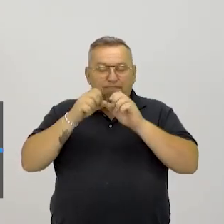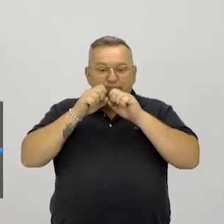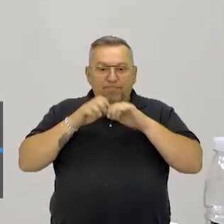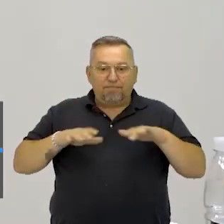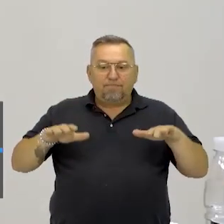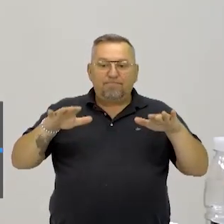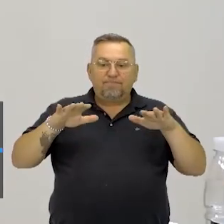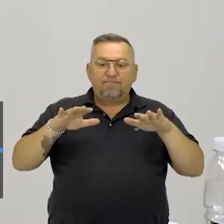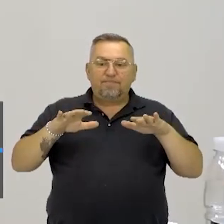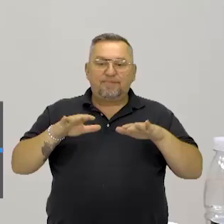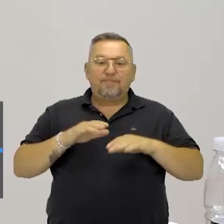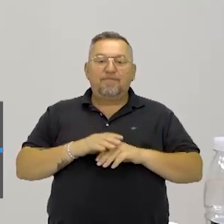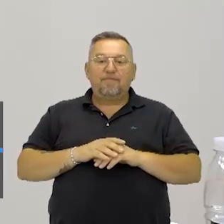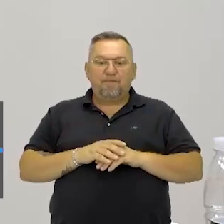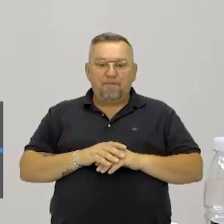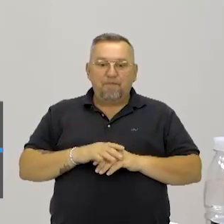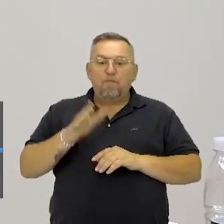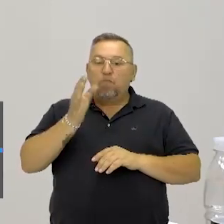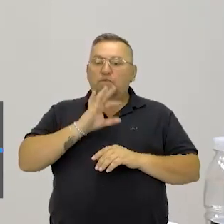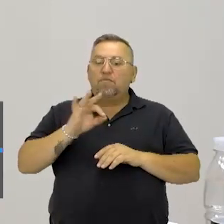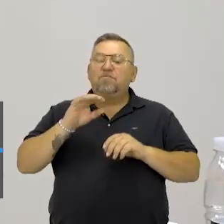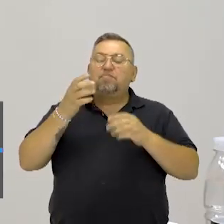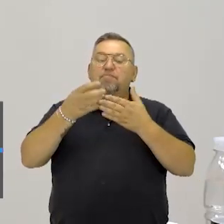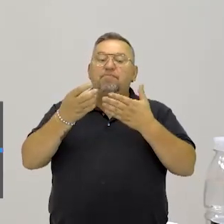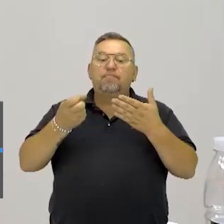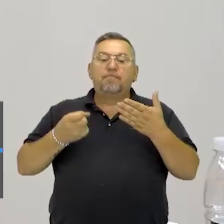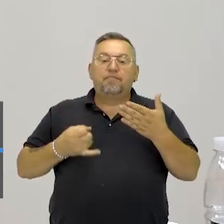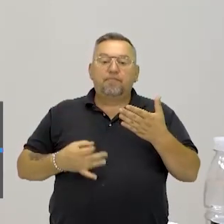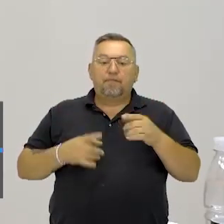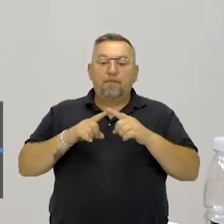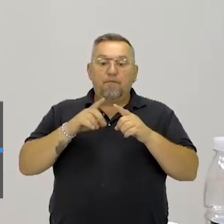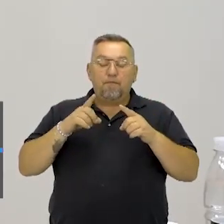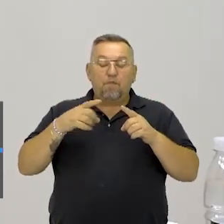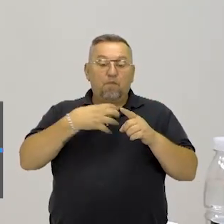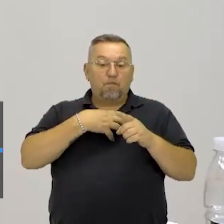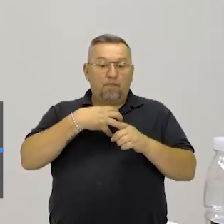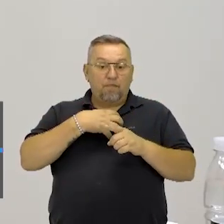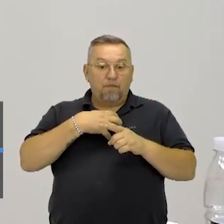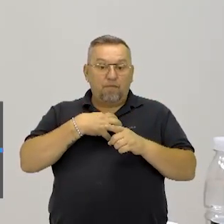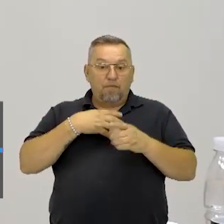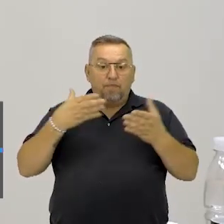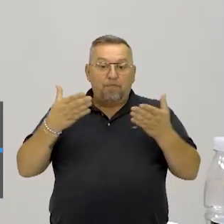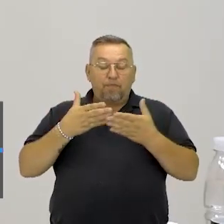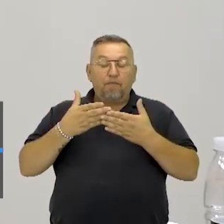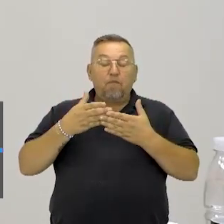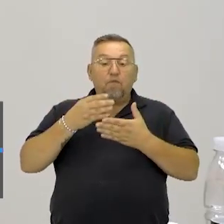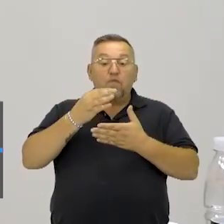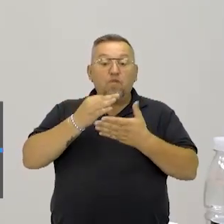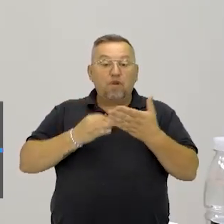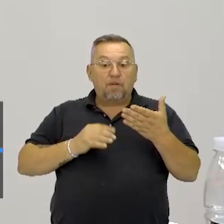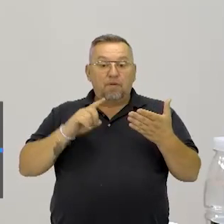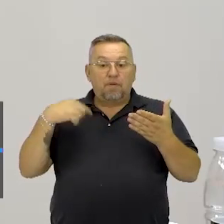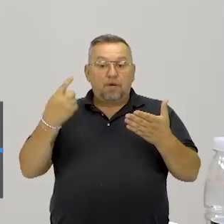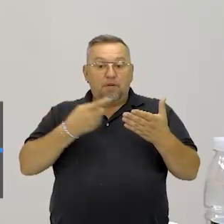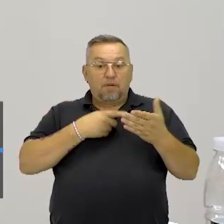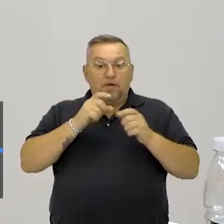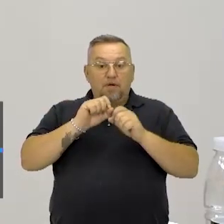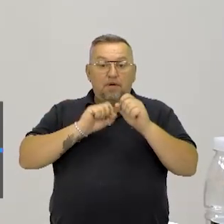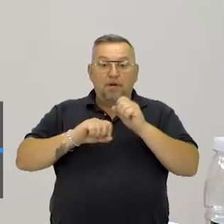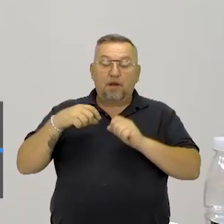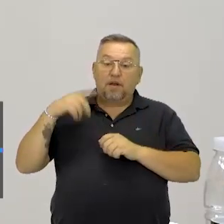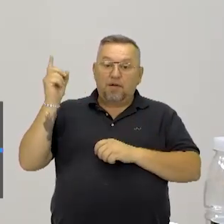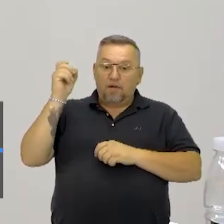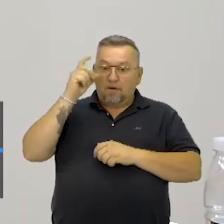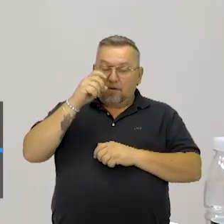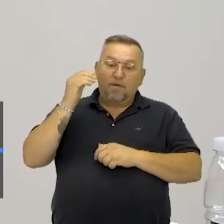Nossa, tornar público o conhecimento, uma ótima definição de uma situação ou de um texto que para nós, né, teria certa